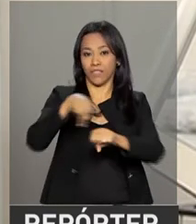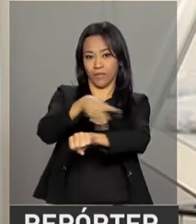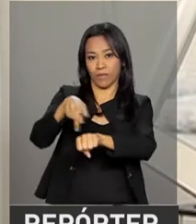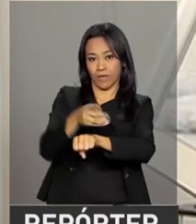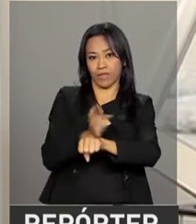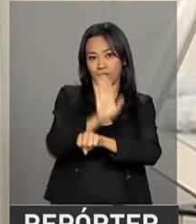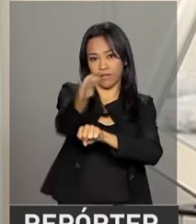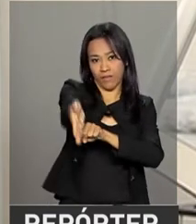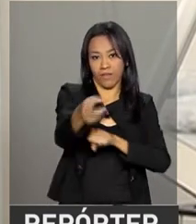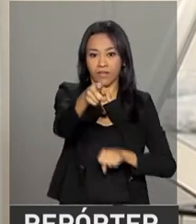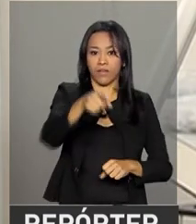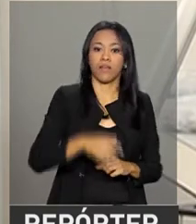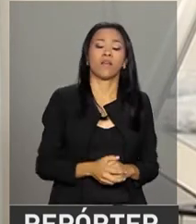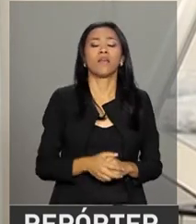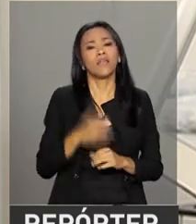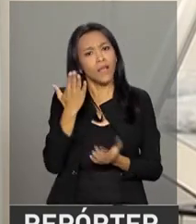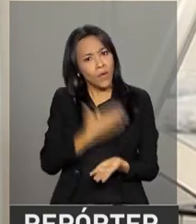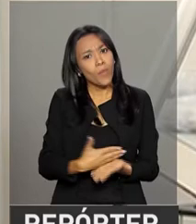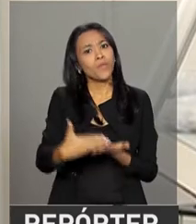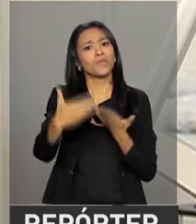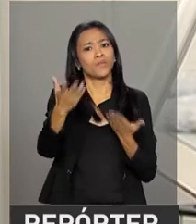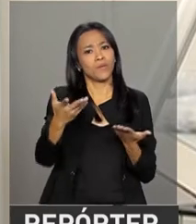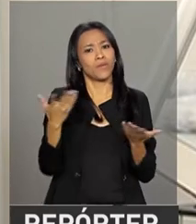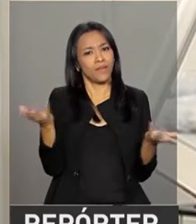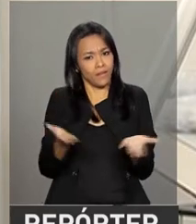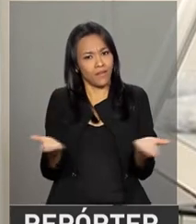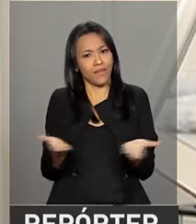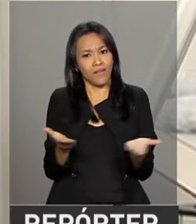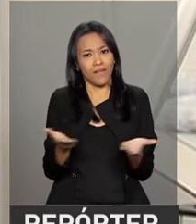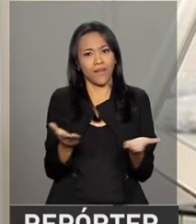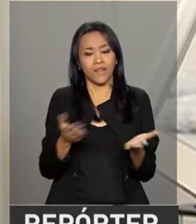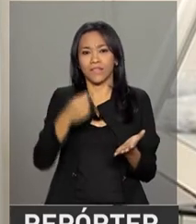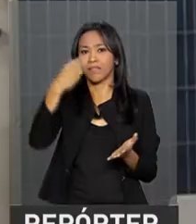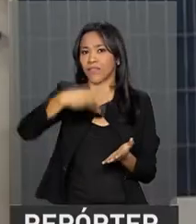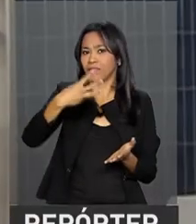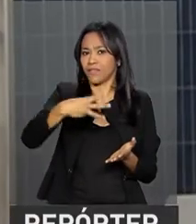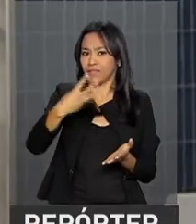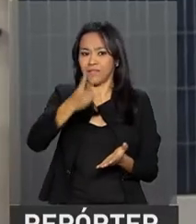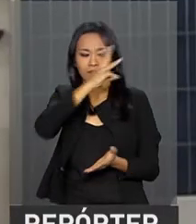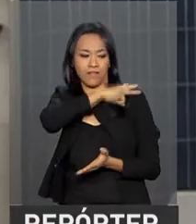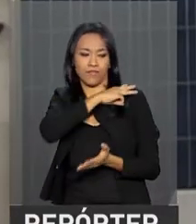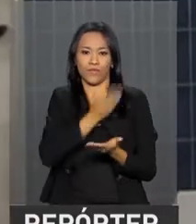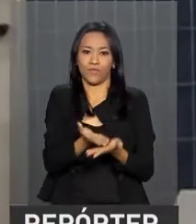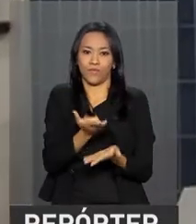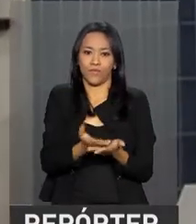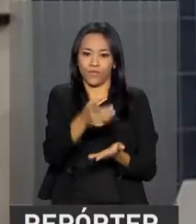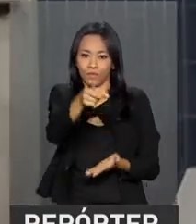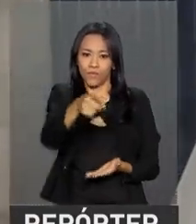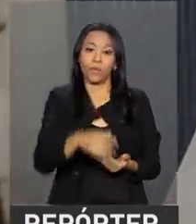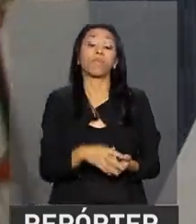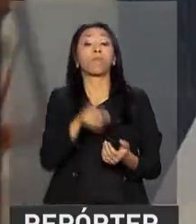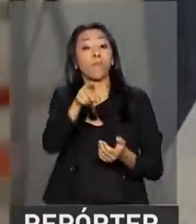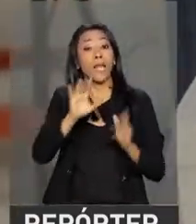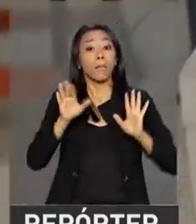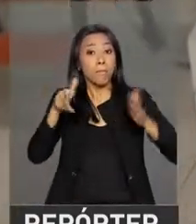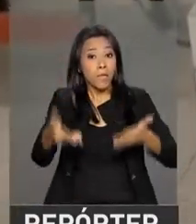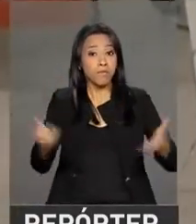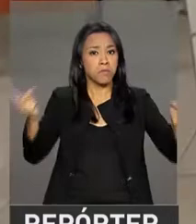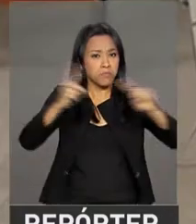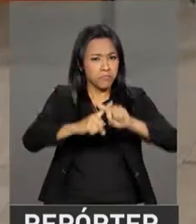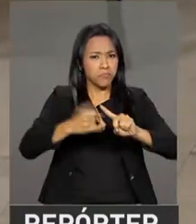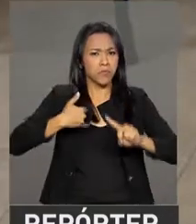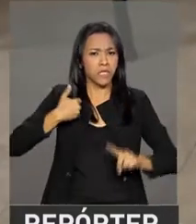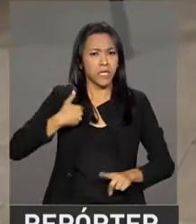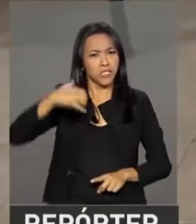minha carreira de Olimpíadas e é com ela que eu estou fechando também esse terceiro ano do ensino médio. Nesta Olimpíada, Miriam, que participa dessas competições desde